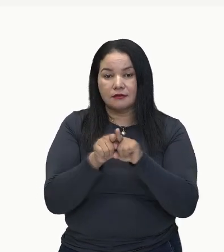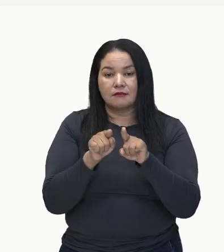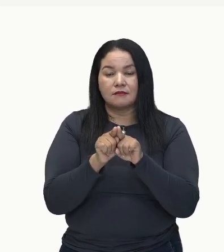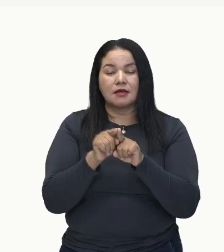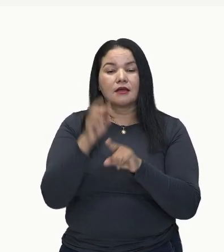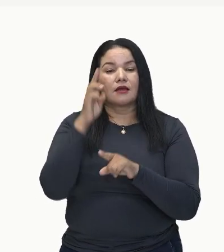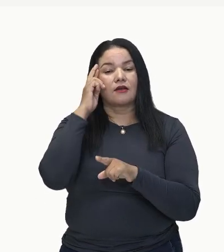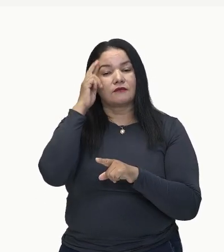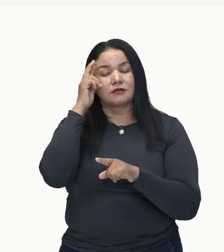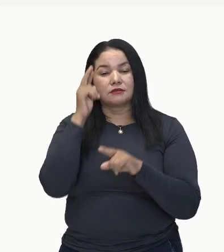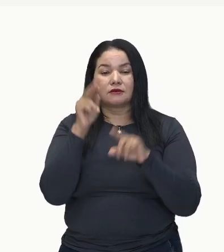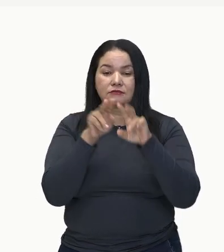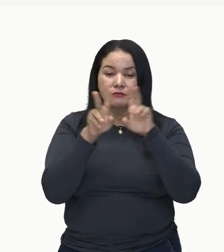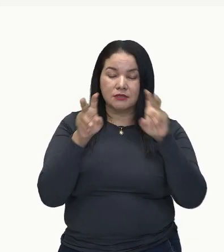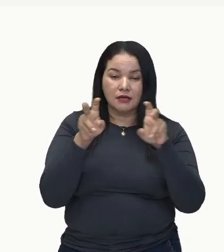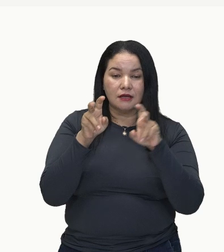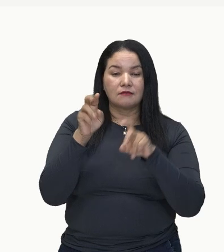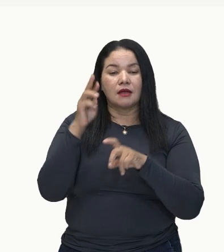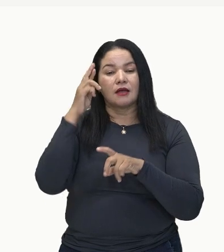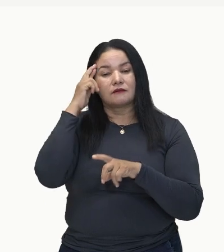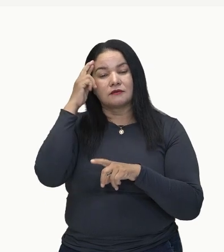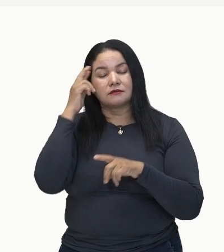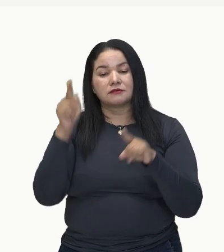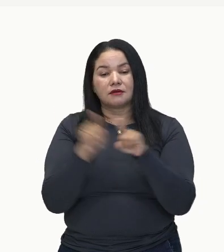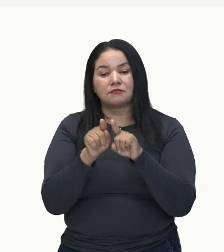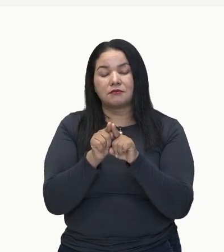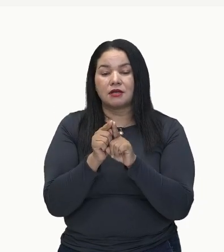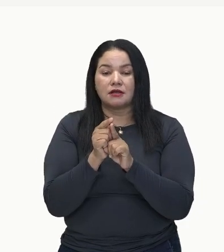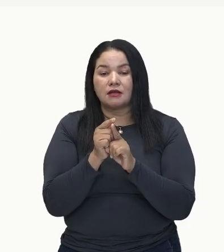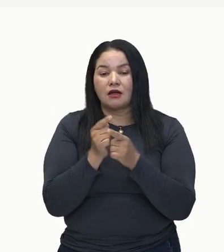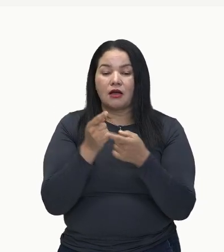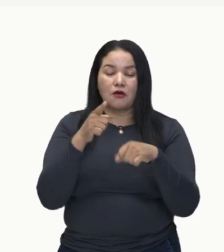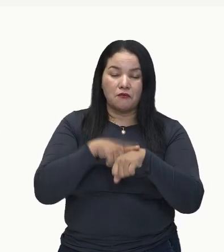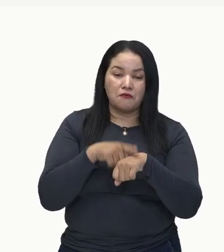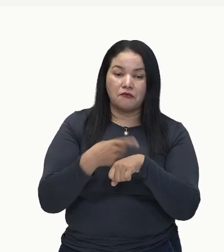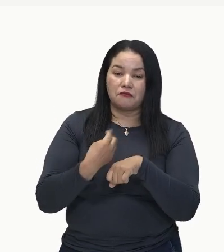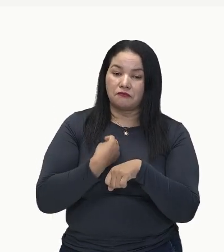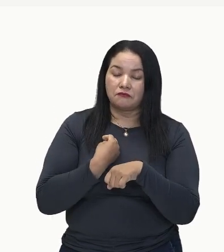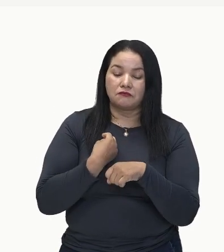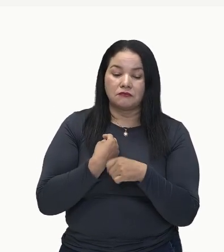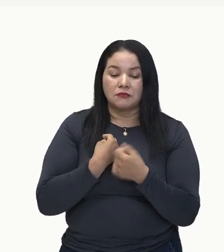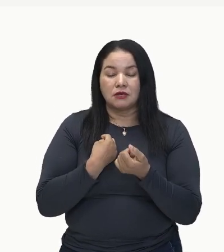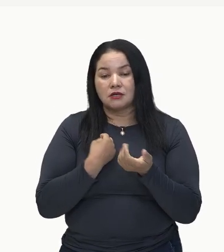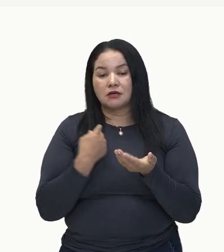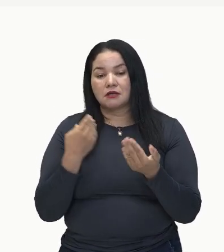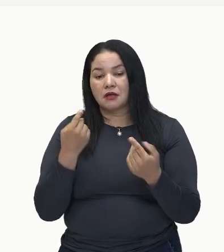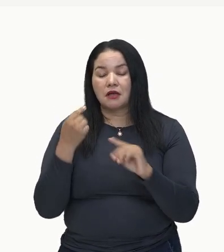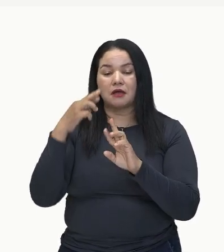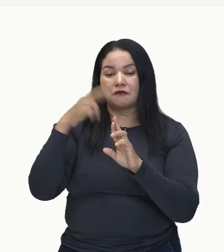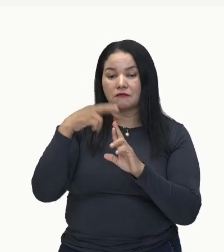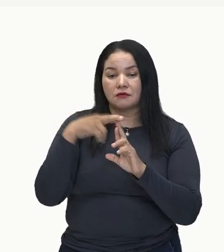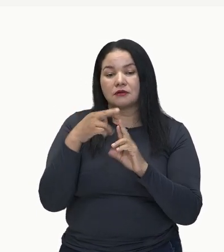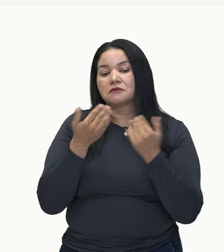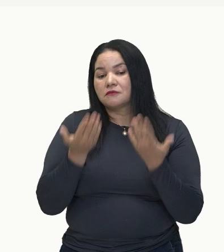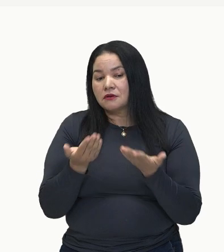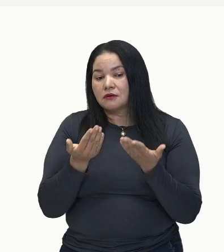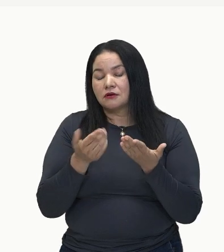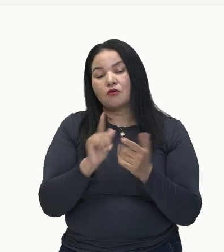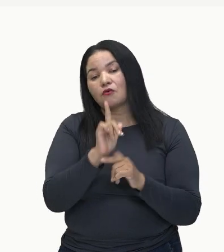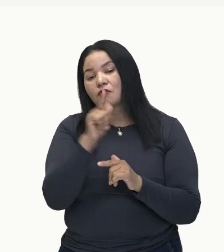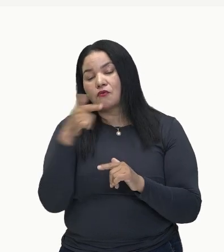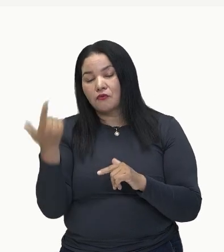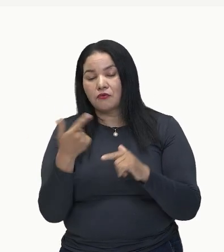da obra, a realidade do que ela se refere, as obras de outros autores também ele pode apresentar para fazer